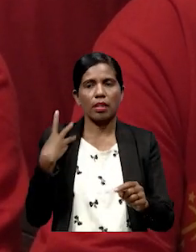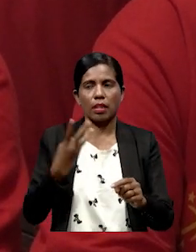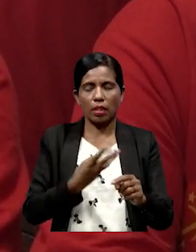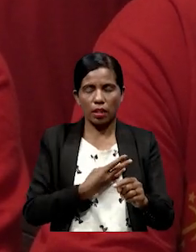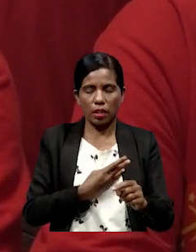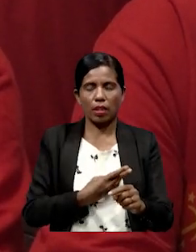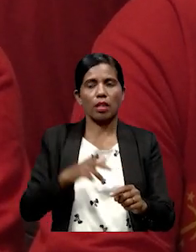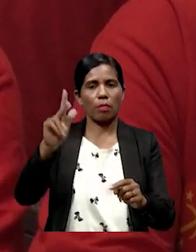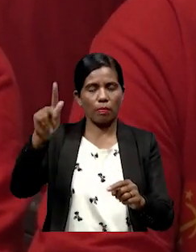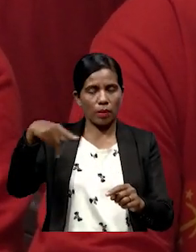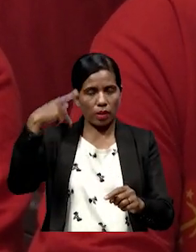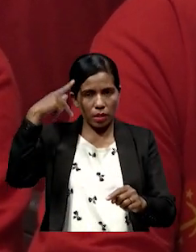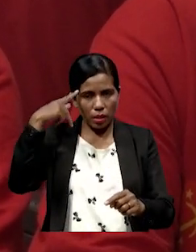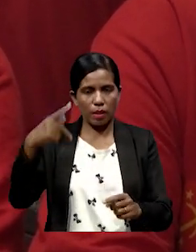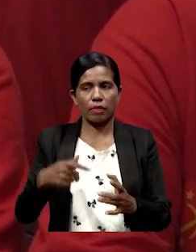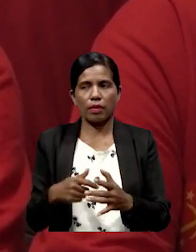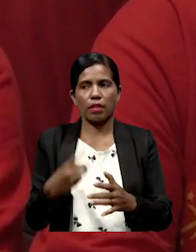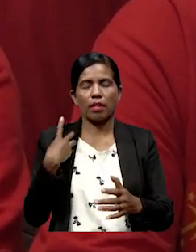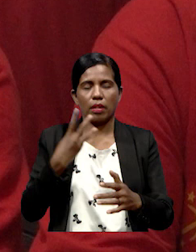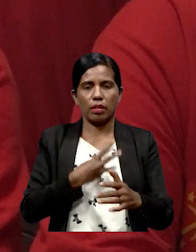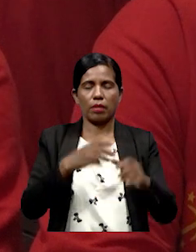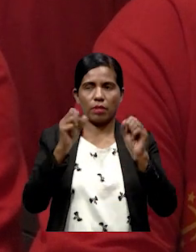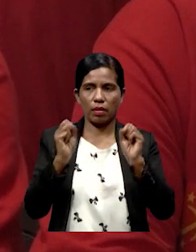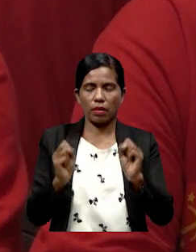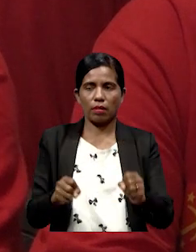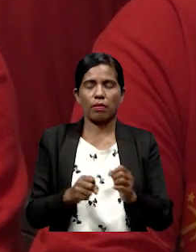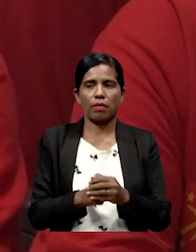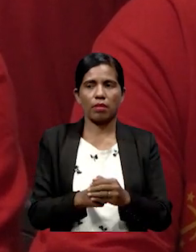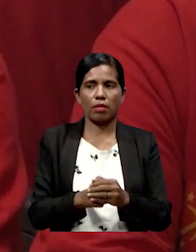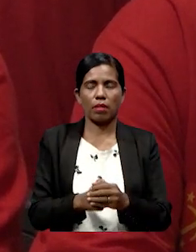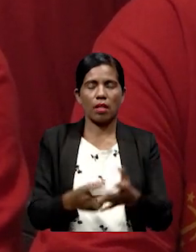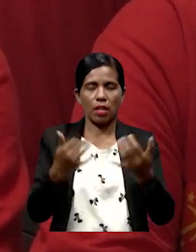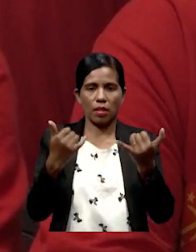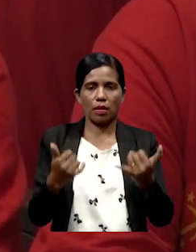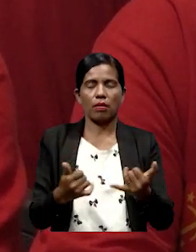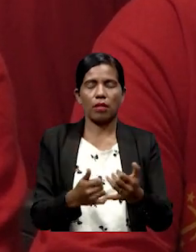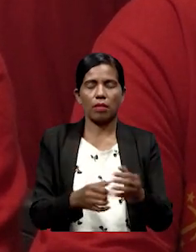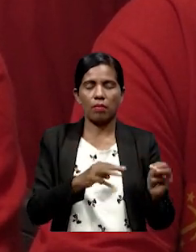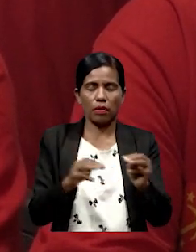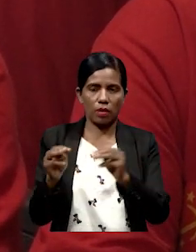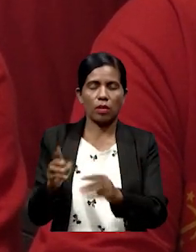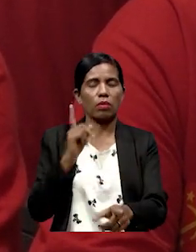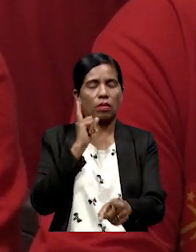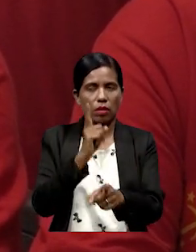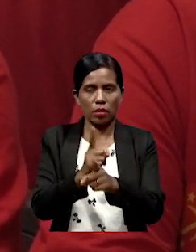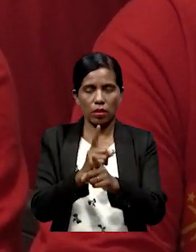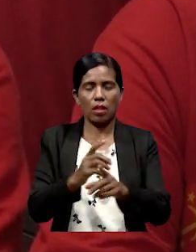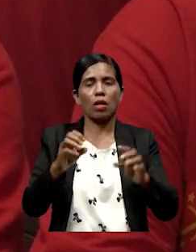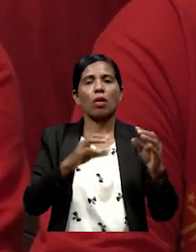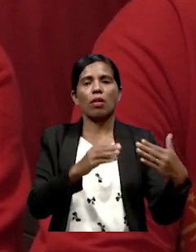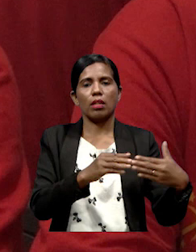ética política, ita be atu cessante da daucona, tuir lolos ne